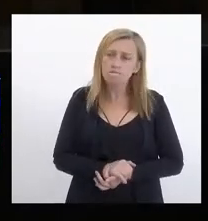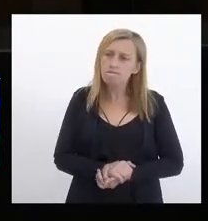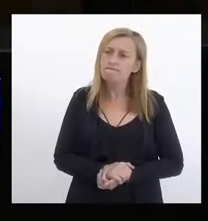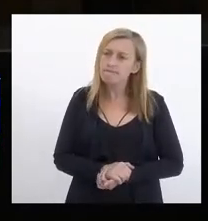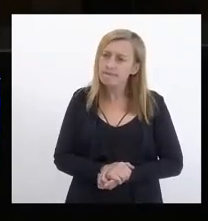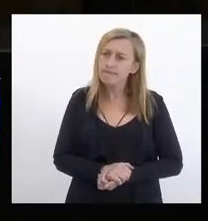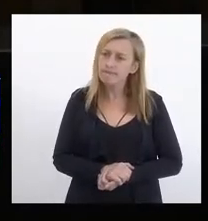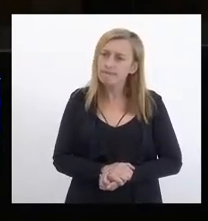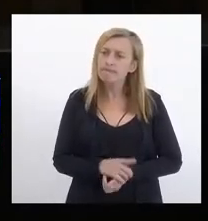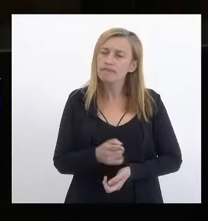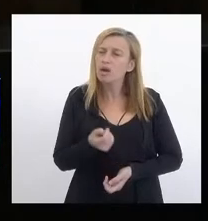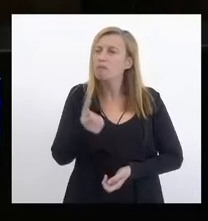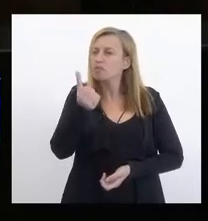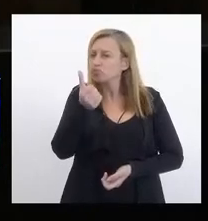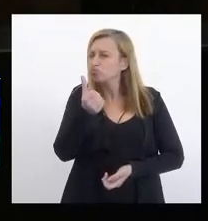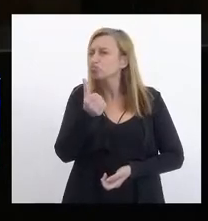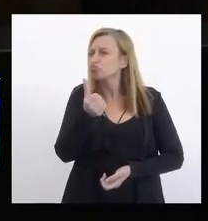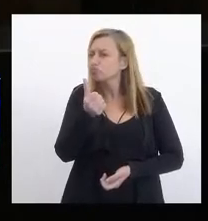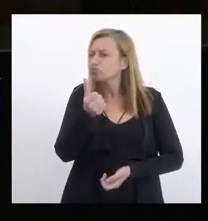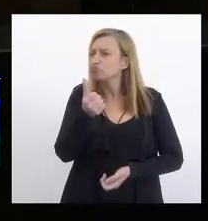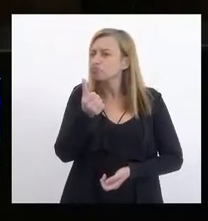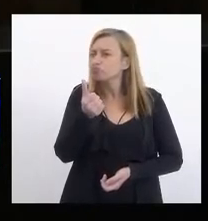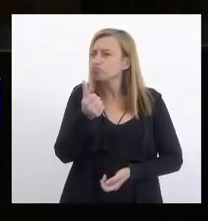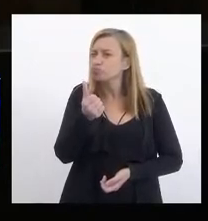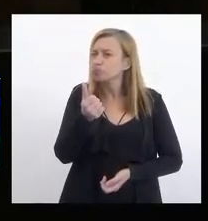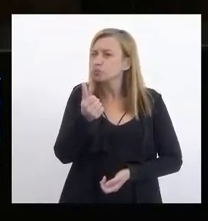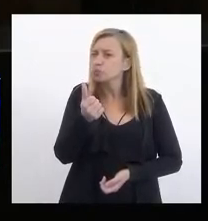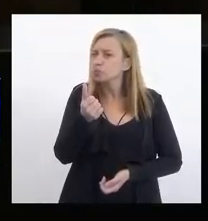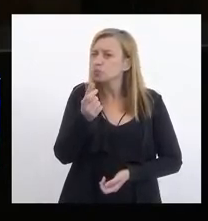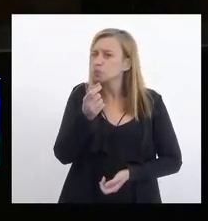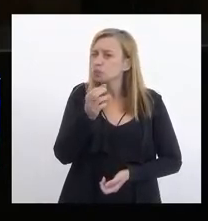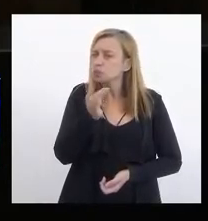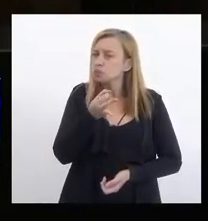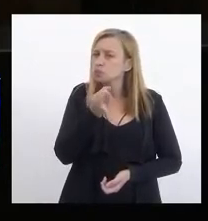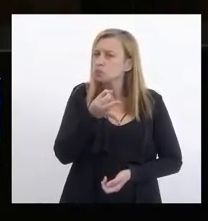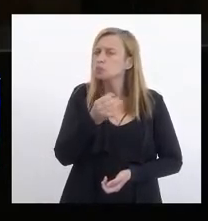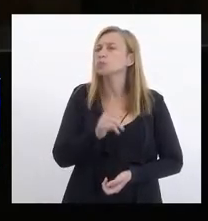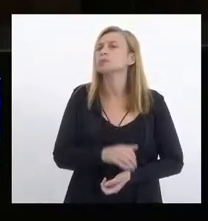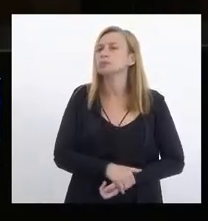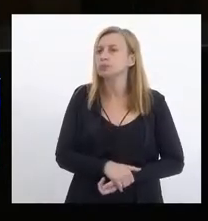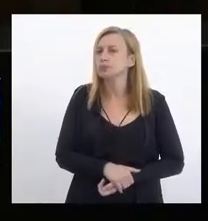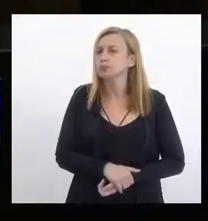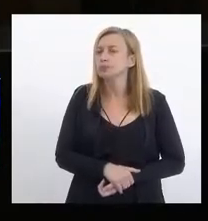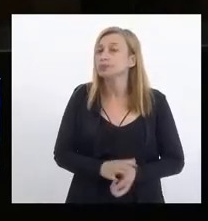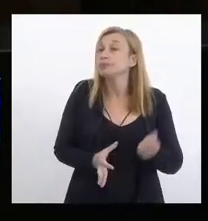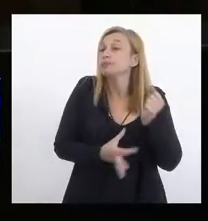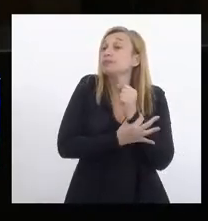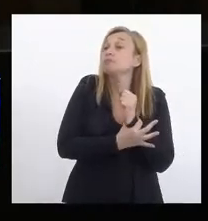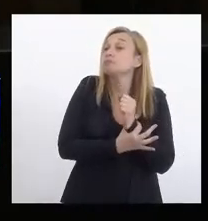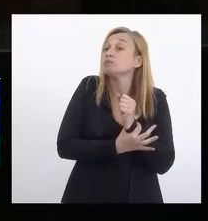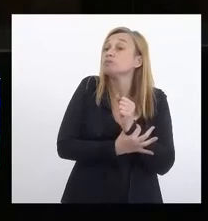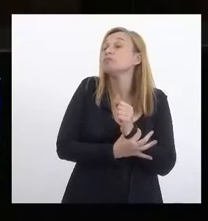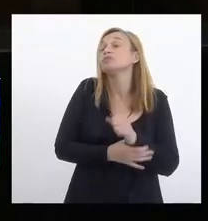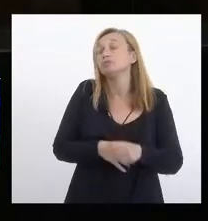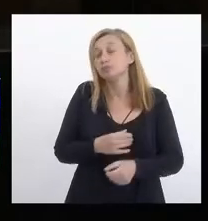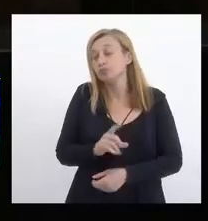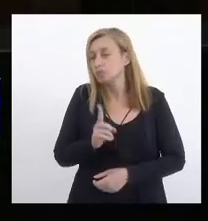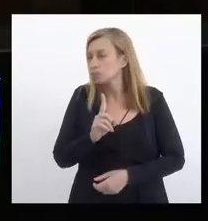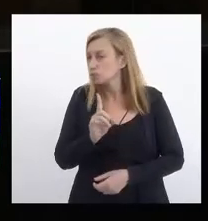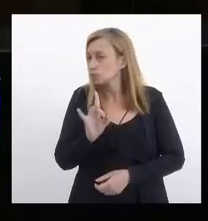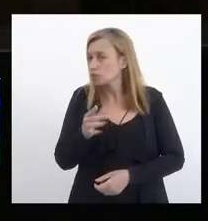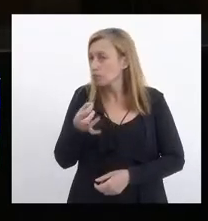tem pouca consistência a garantia, não são